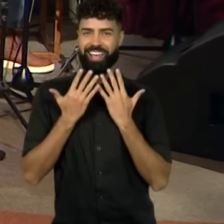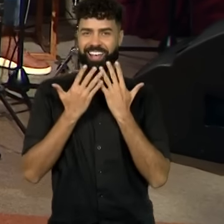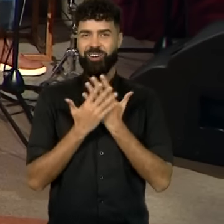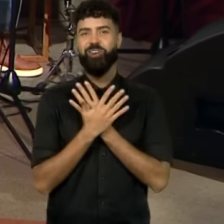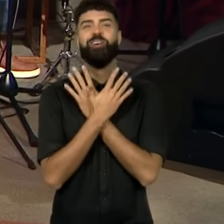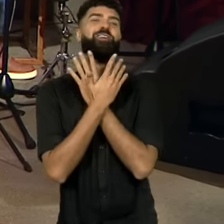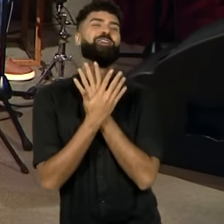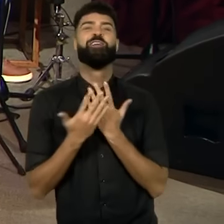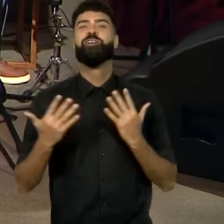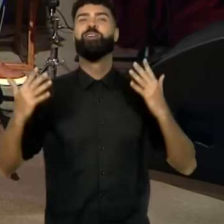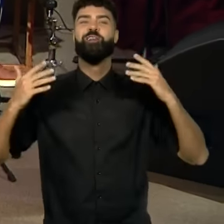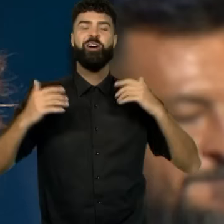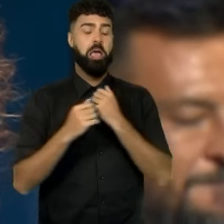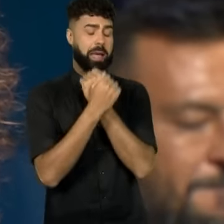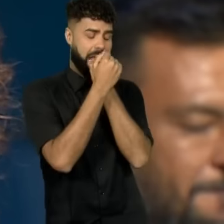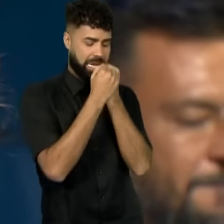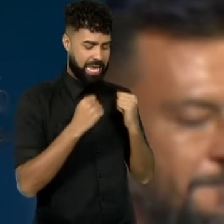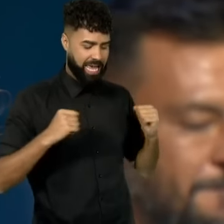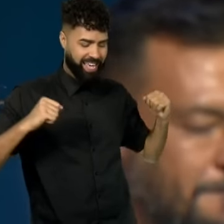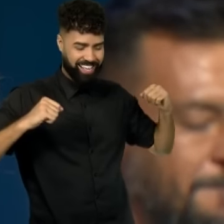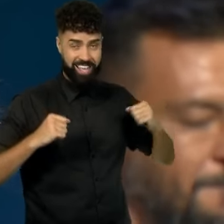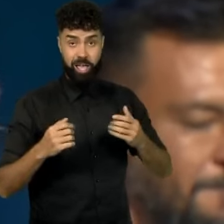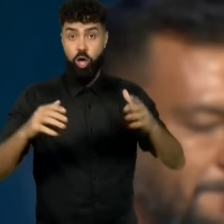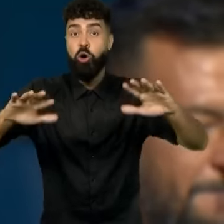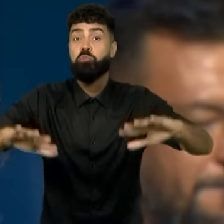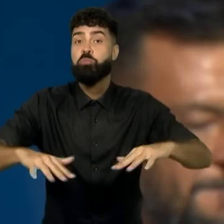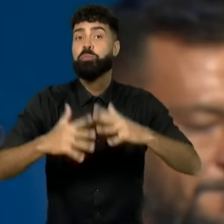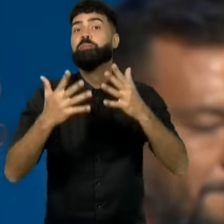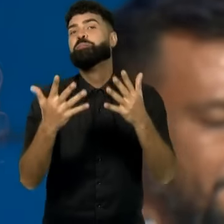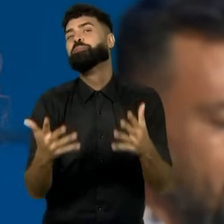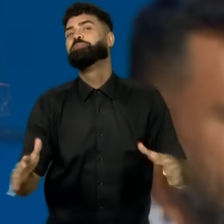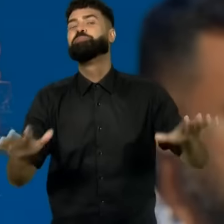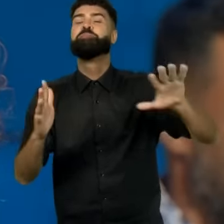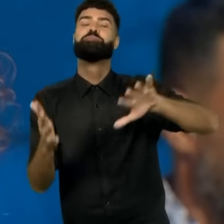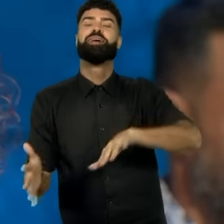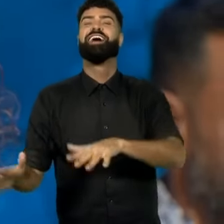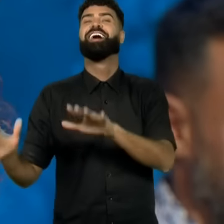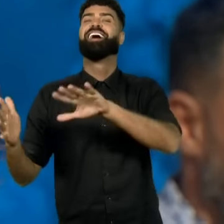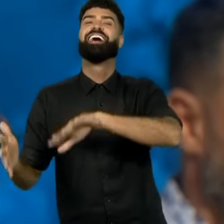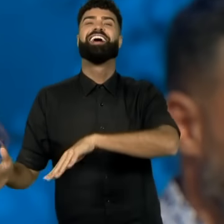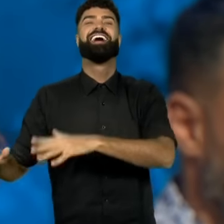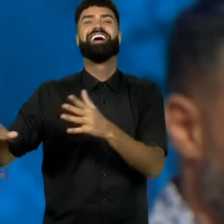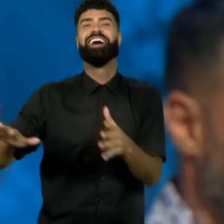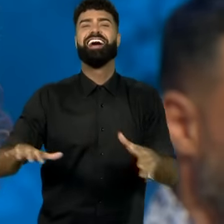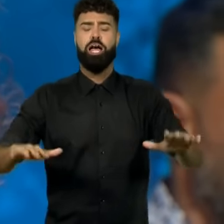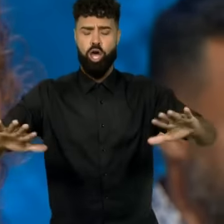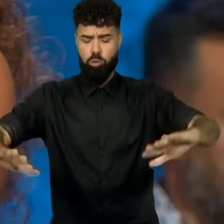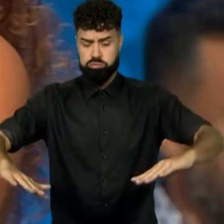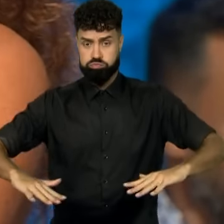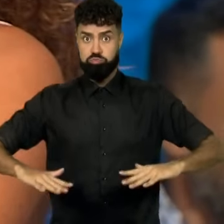maréia, oh, maréia, é água no mar, é água no mar.